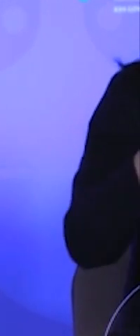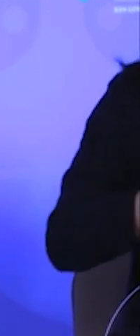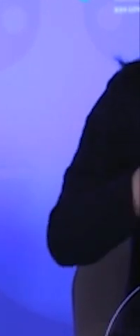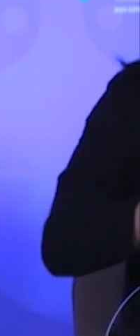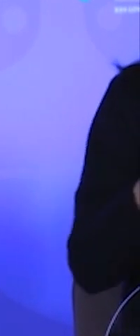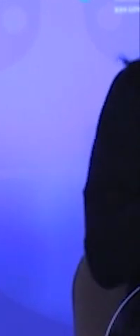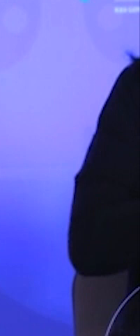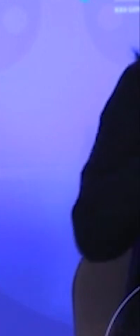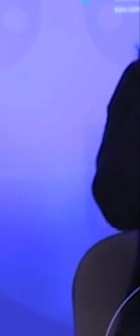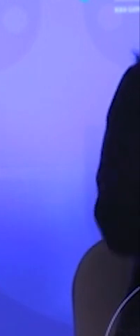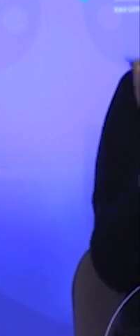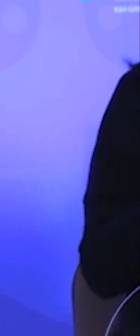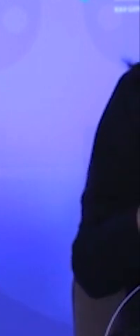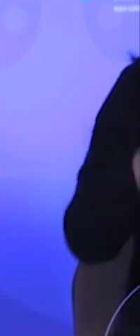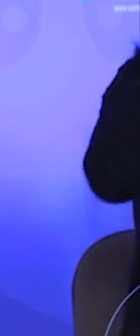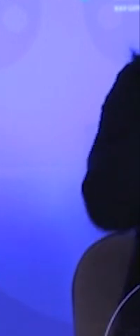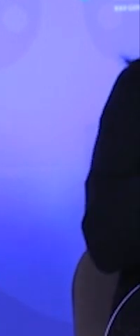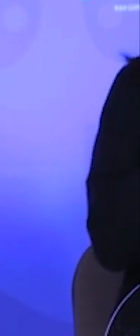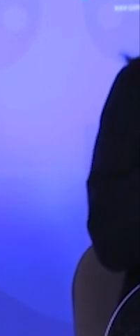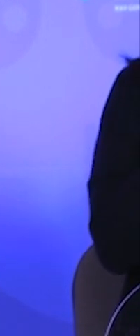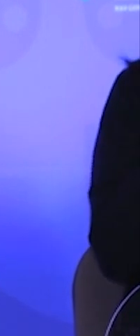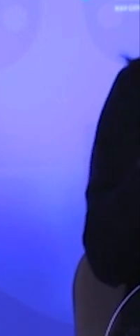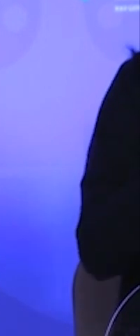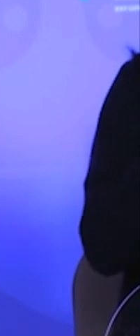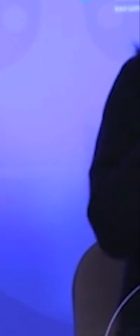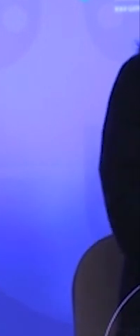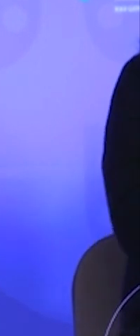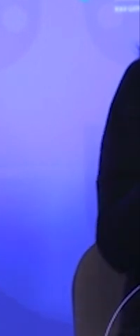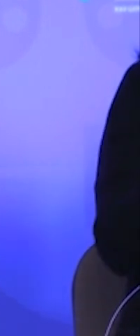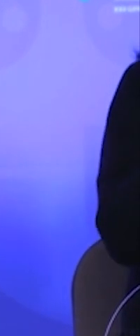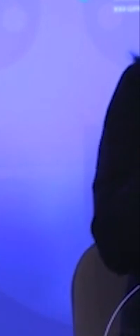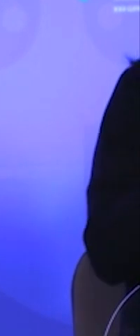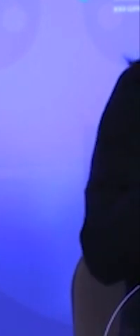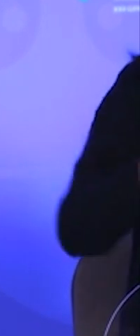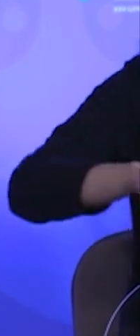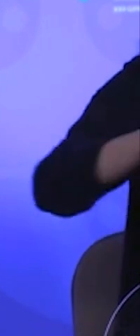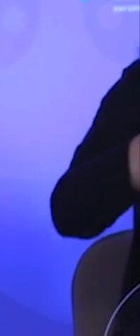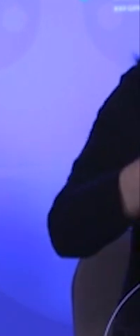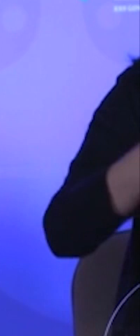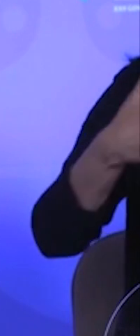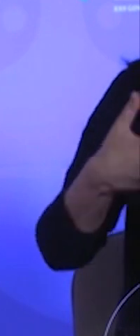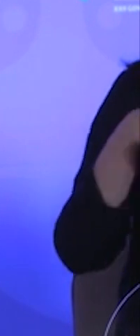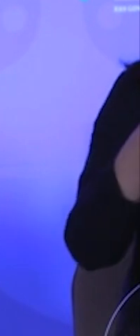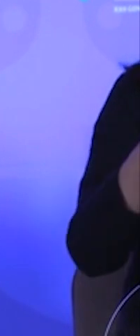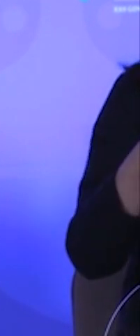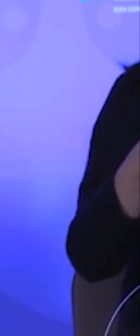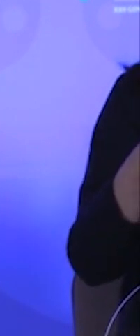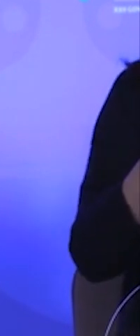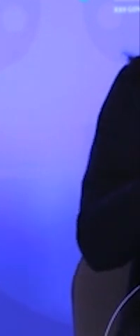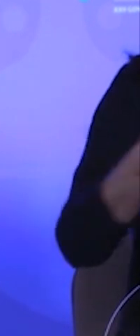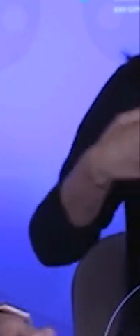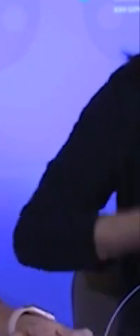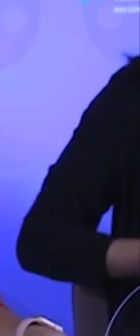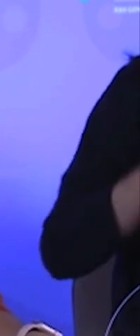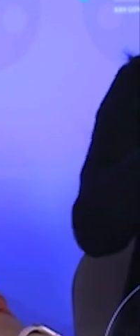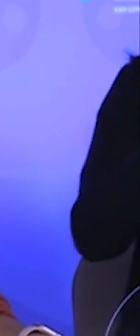tínhamos previsto, o Governo decide tomar para procurar conter na área metropolitana de Lisboa o aumento de incidência